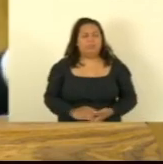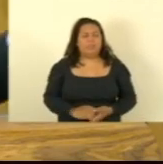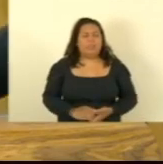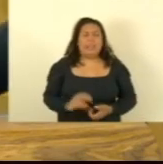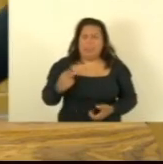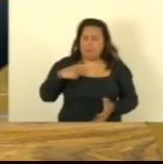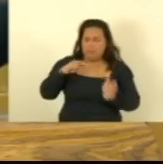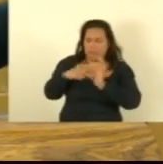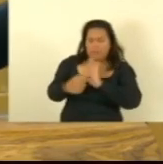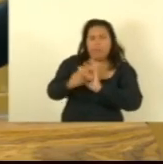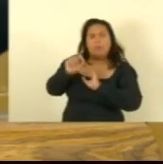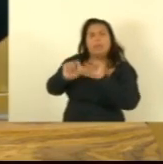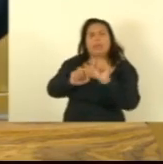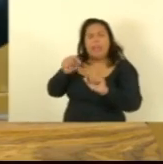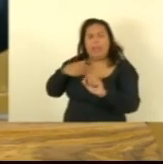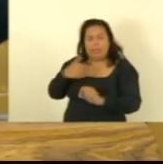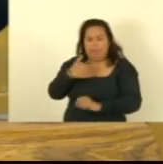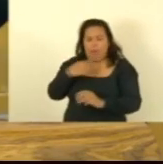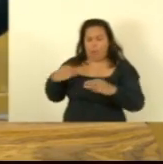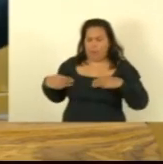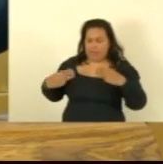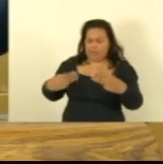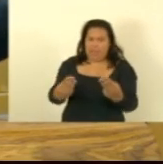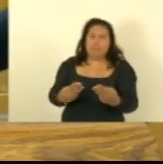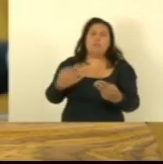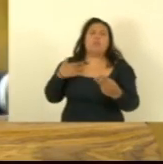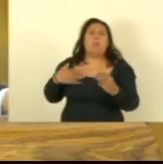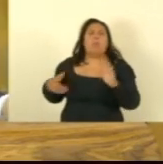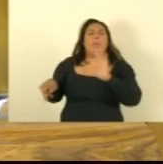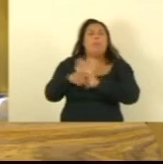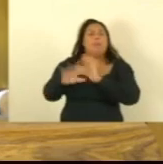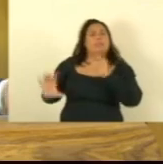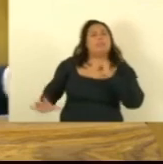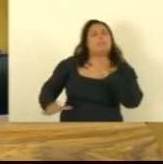Quer dizer, então, que o ministro do Gabinete de Segurança